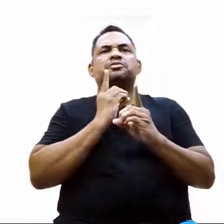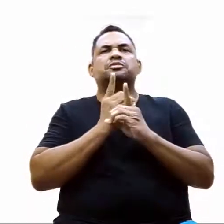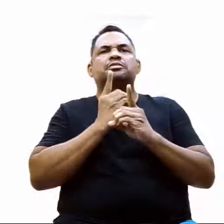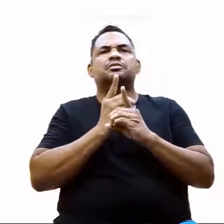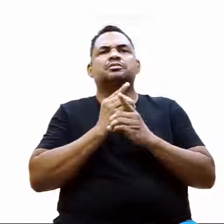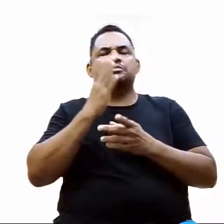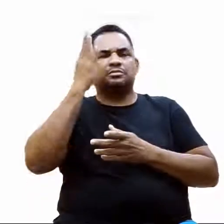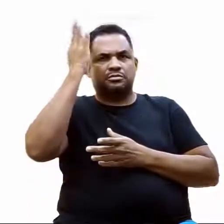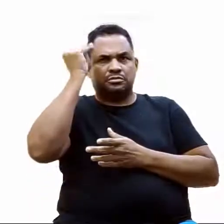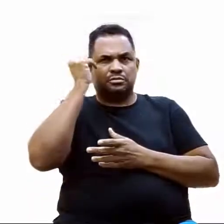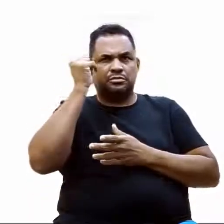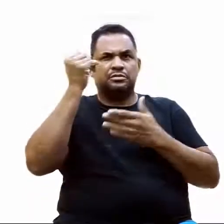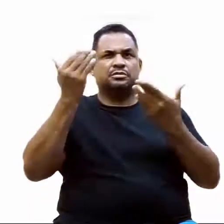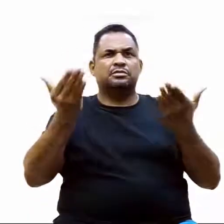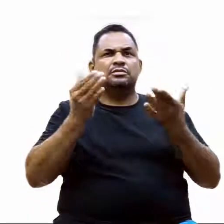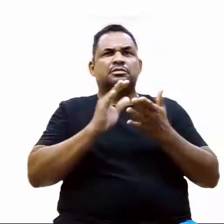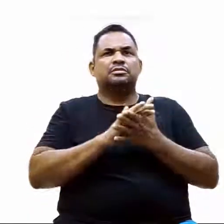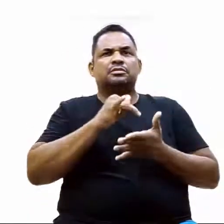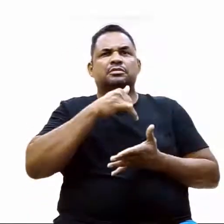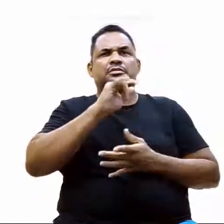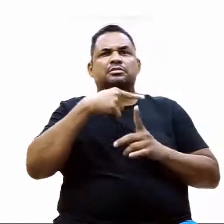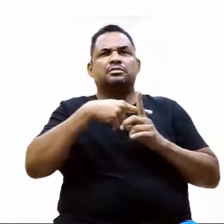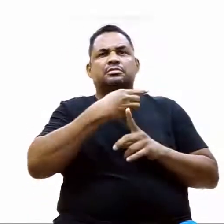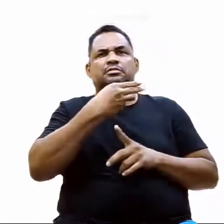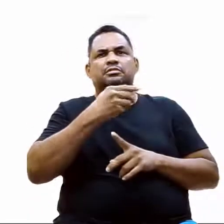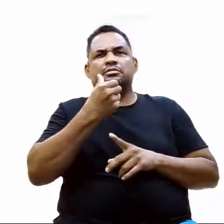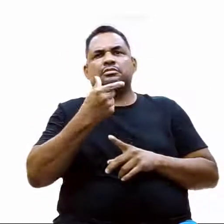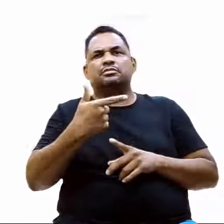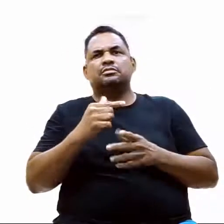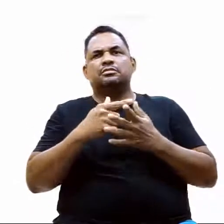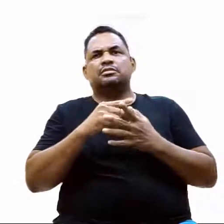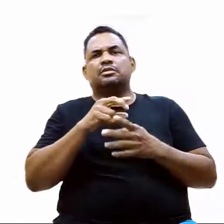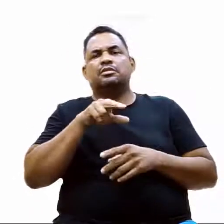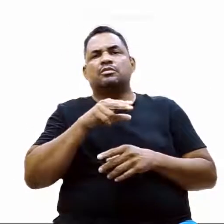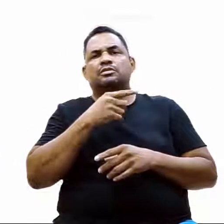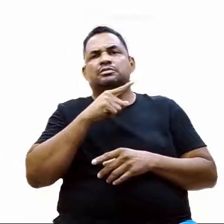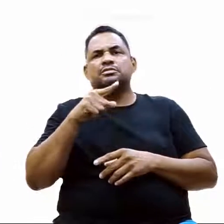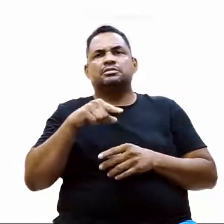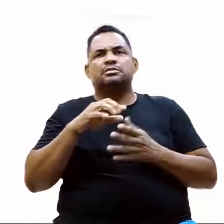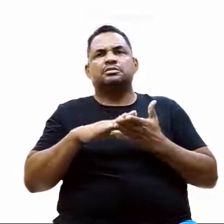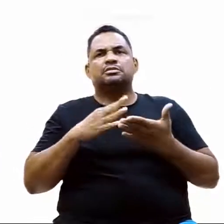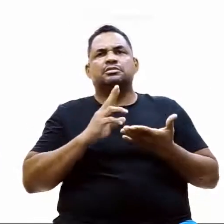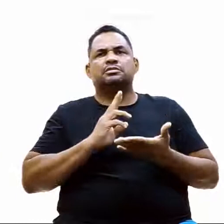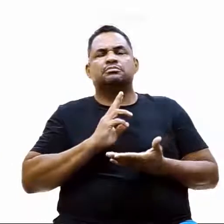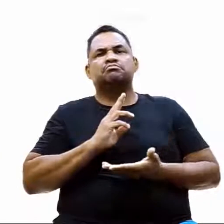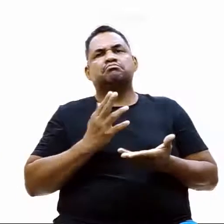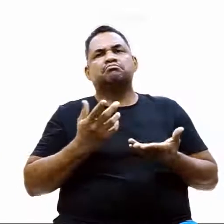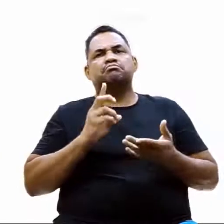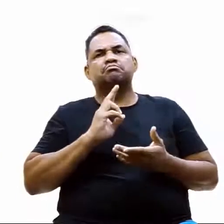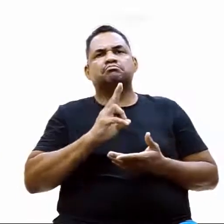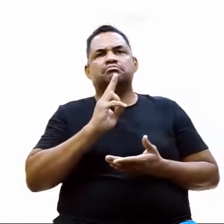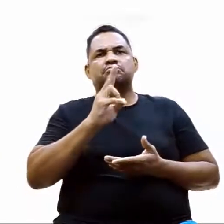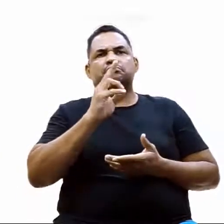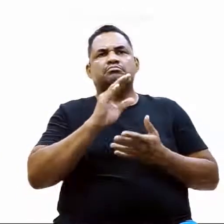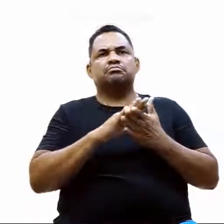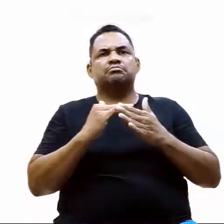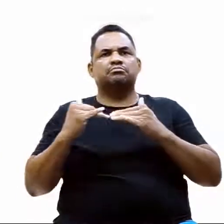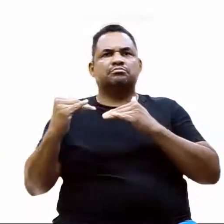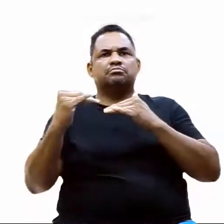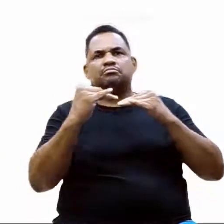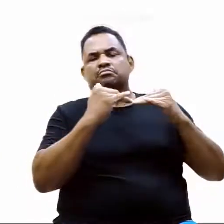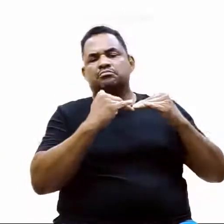sabia que Y mais 32 é igual a Z. E mantendo-se a